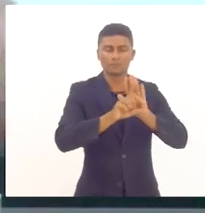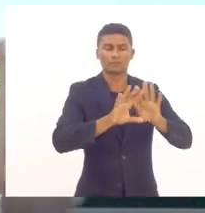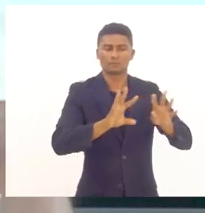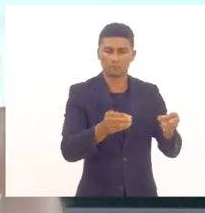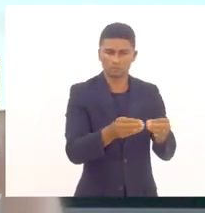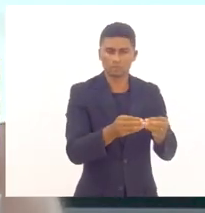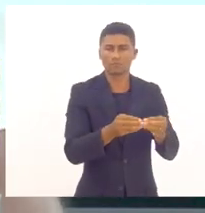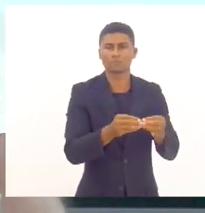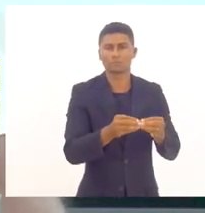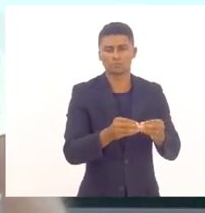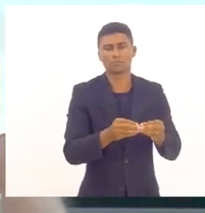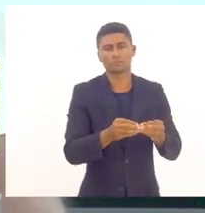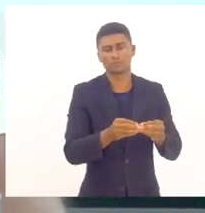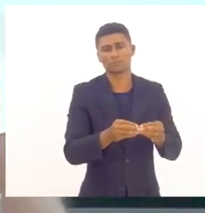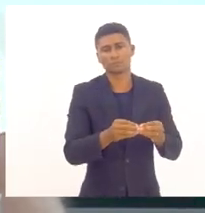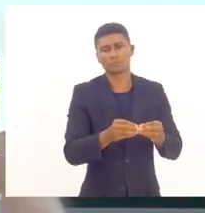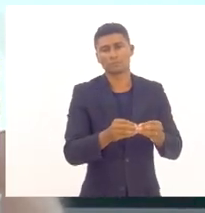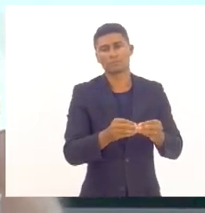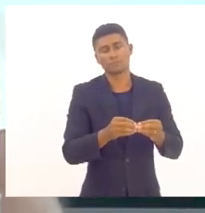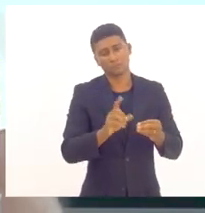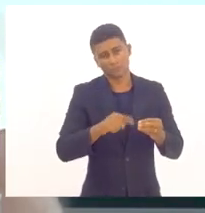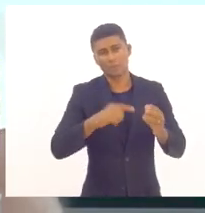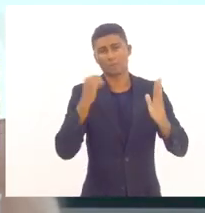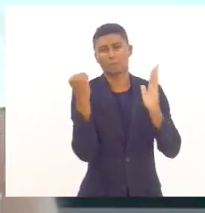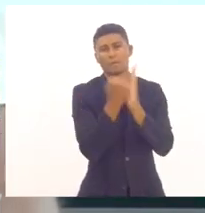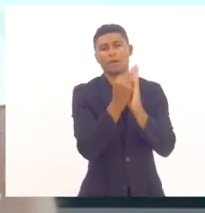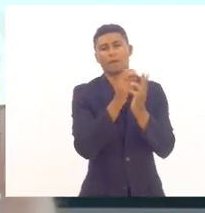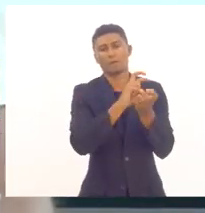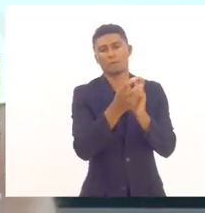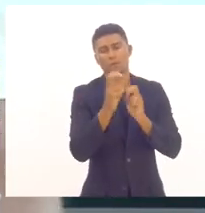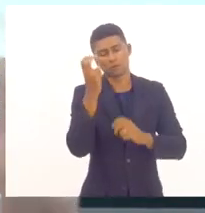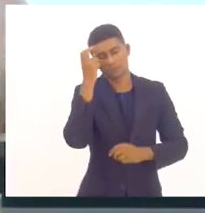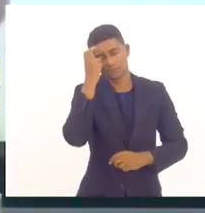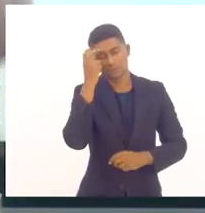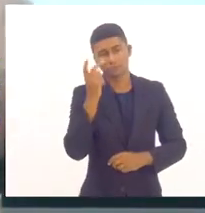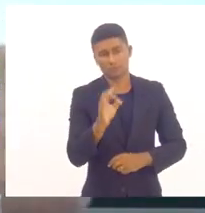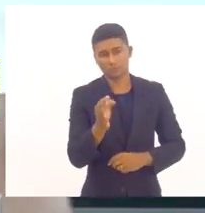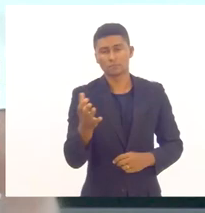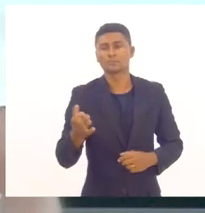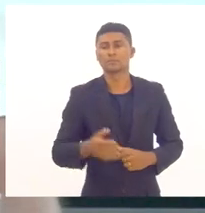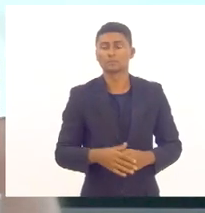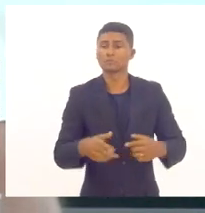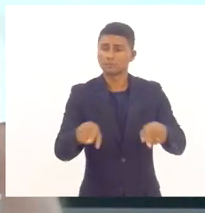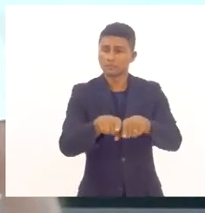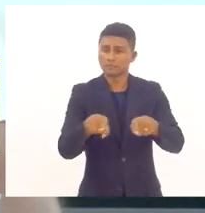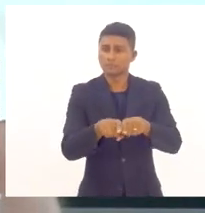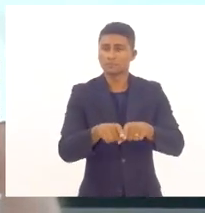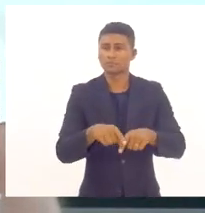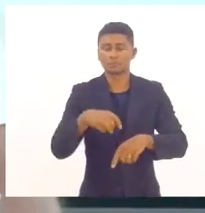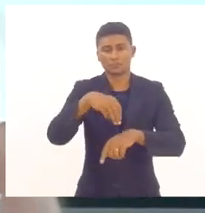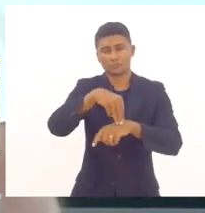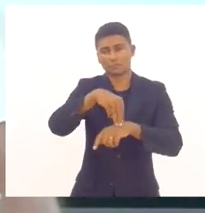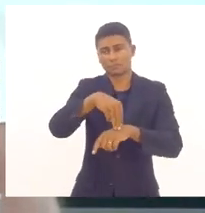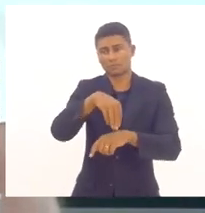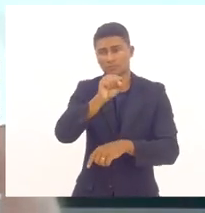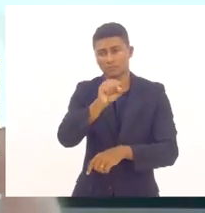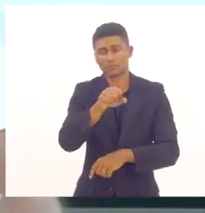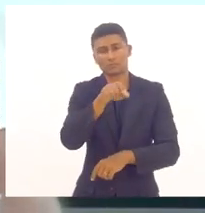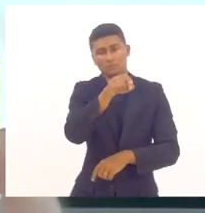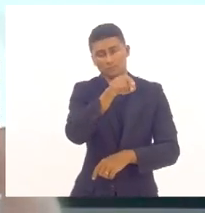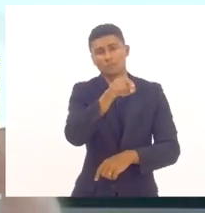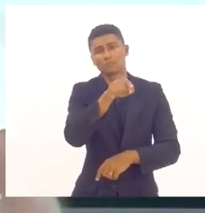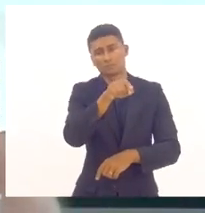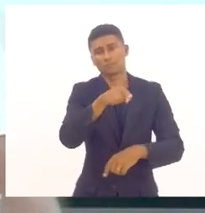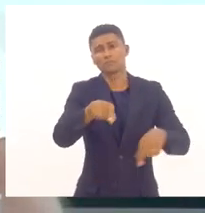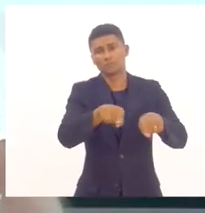que o dia é patrimônio cultural, a capoeira é patrimônio cultural, e também vai garantir que o mestre também é